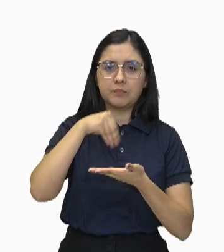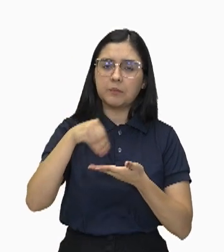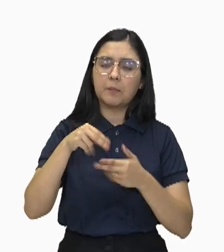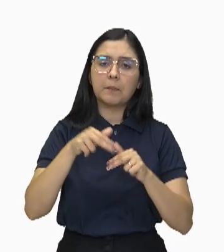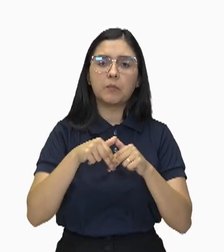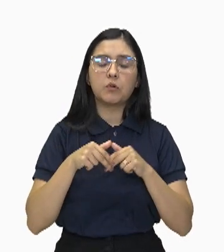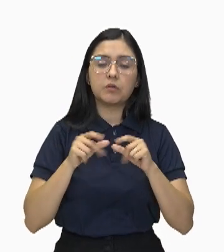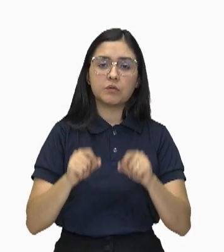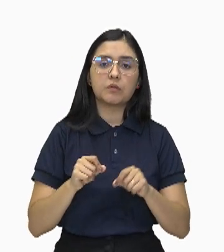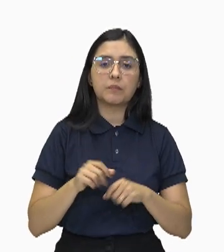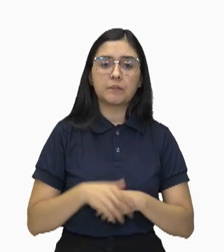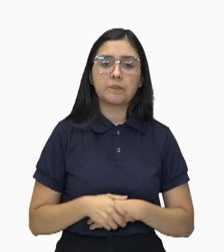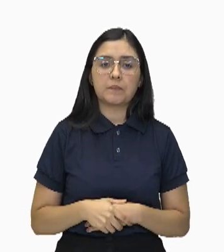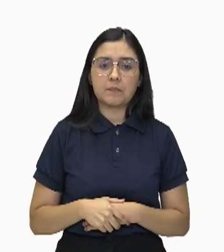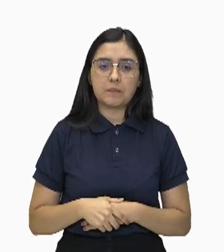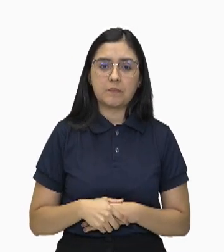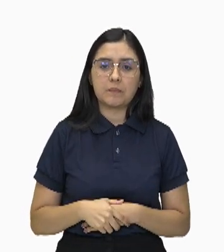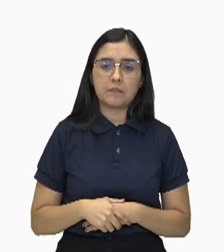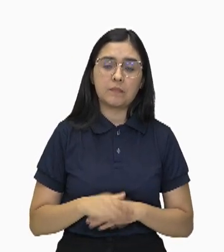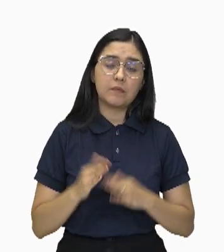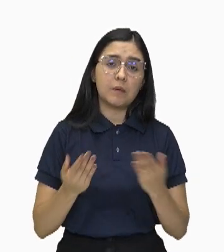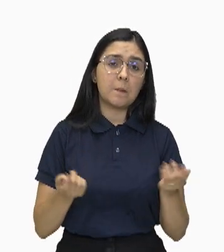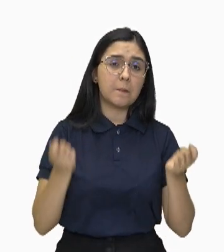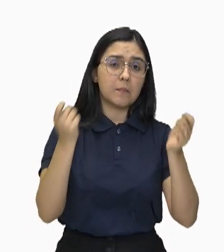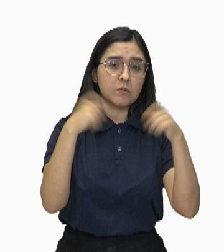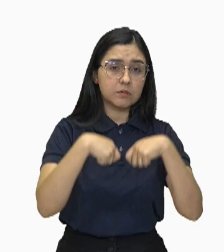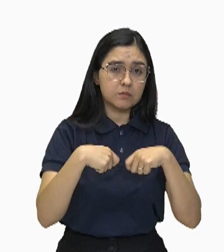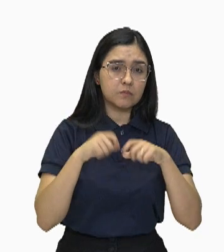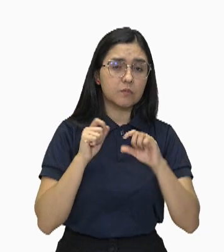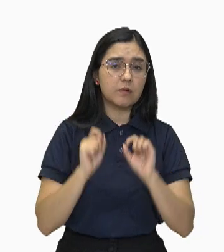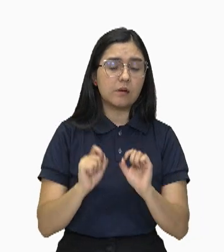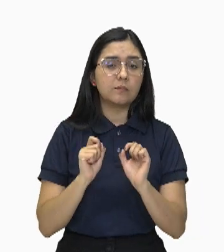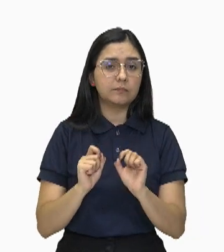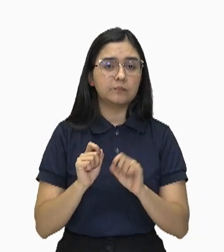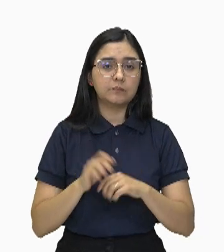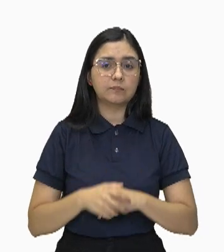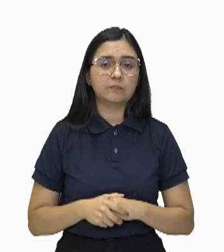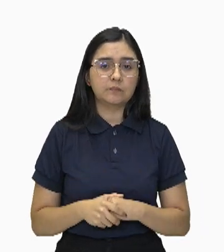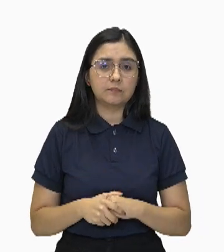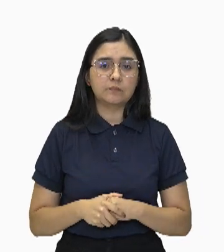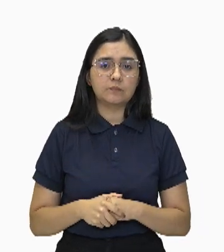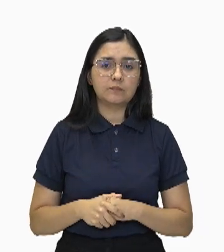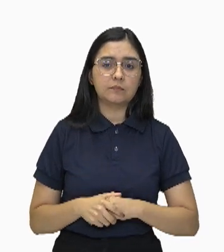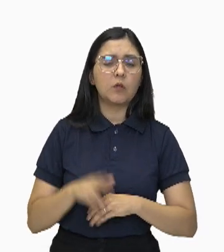o xadrez também é muito possível de você jogar por meio